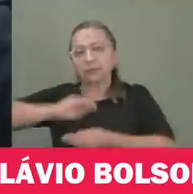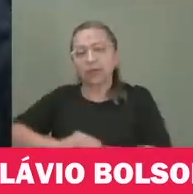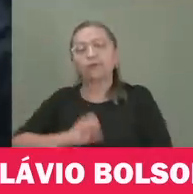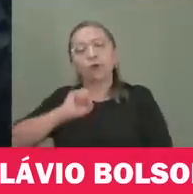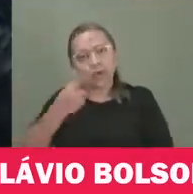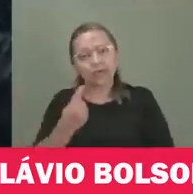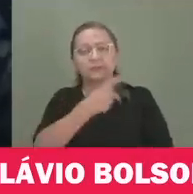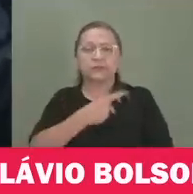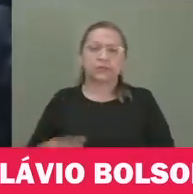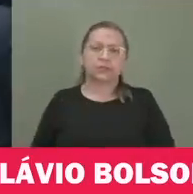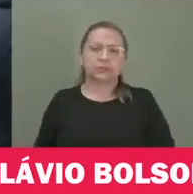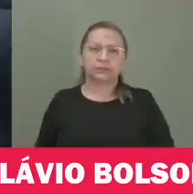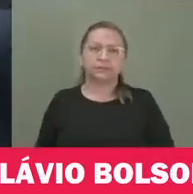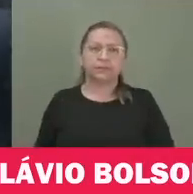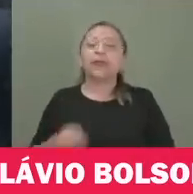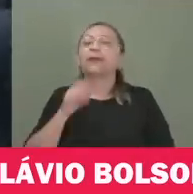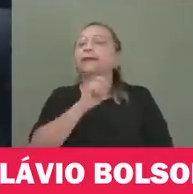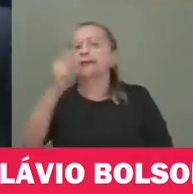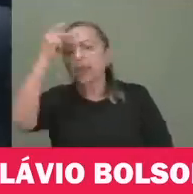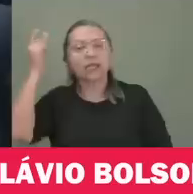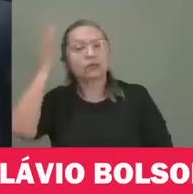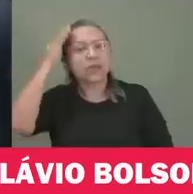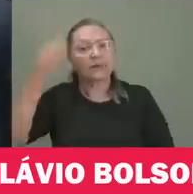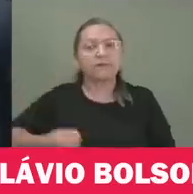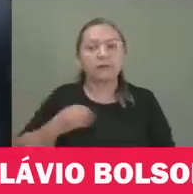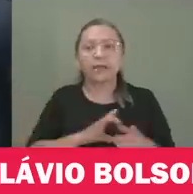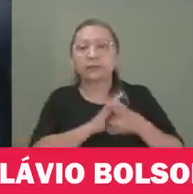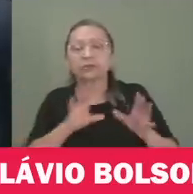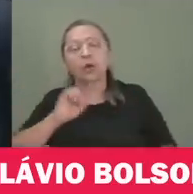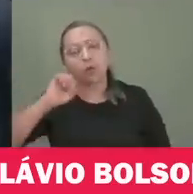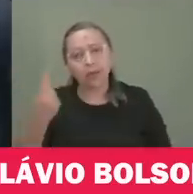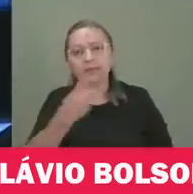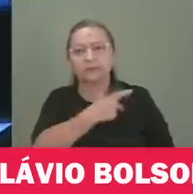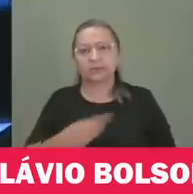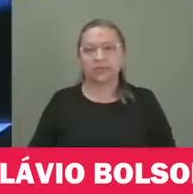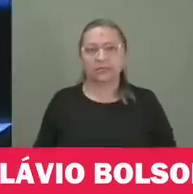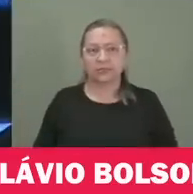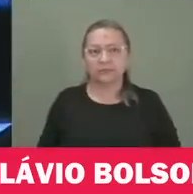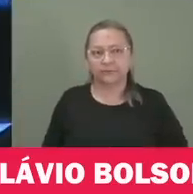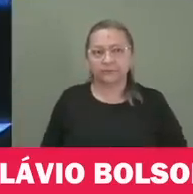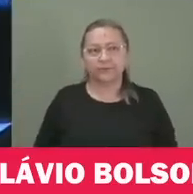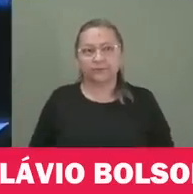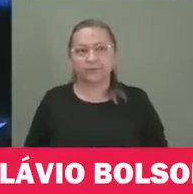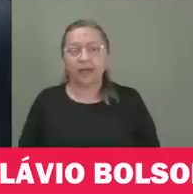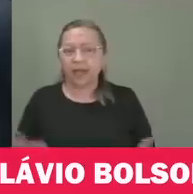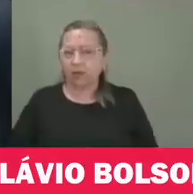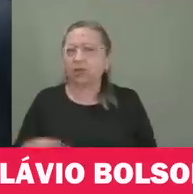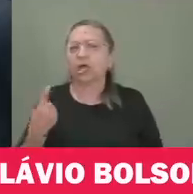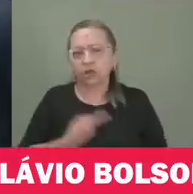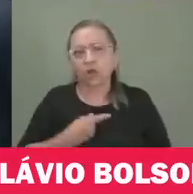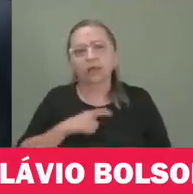o ex-presidente da República. Quem não sabe viver numa democracia foi o ex-presidente da República. Agora nós temos